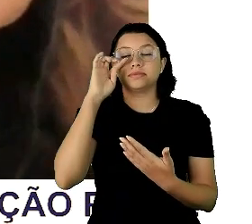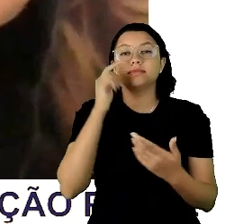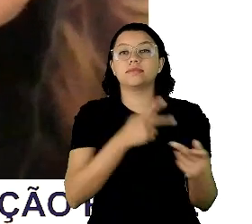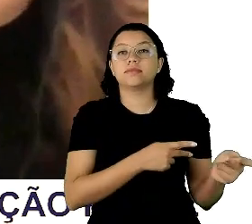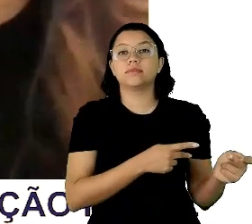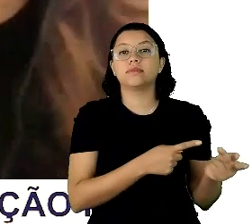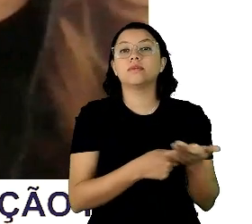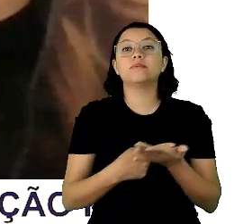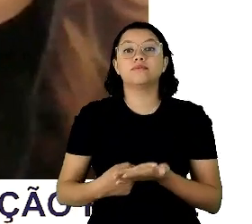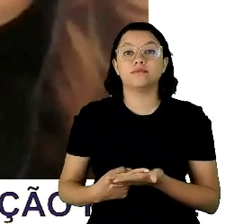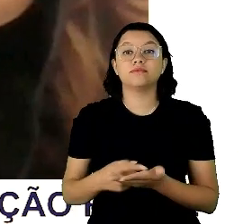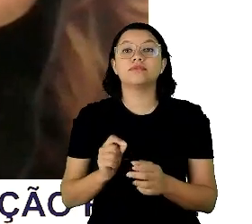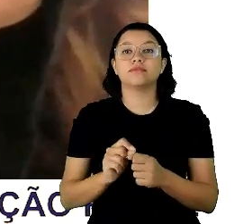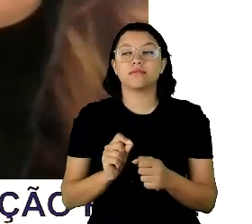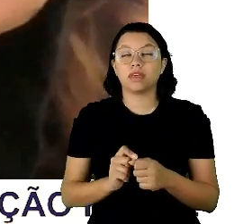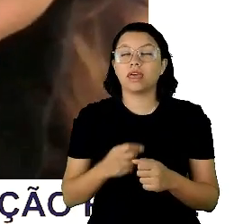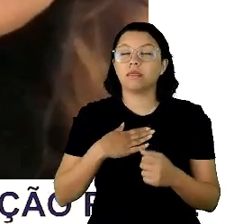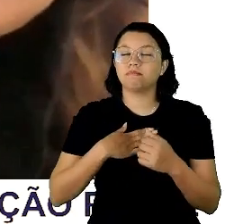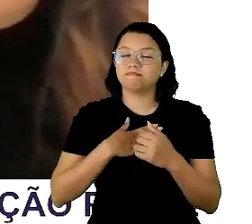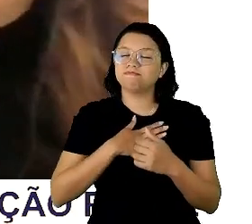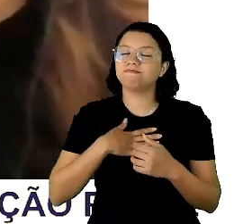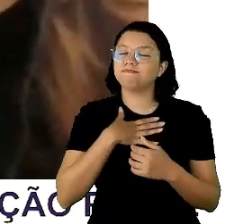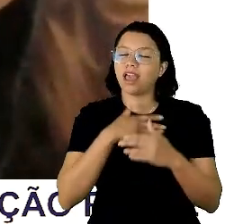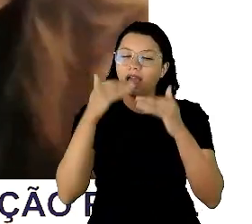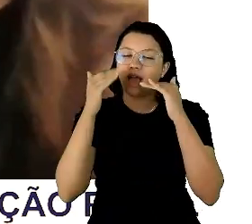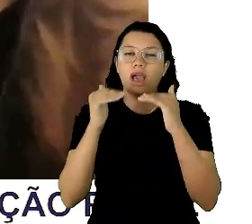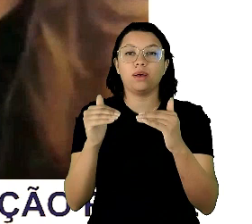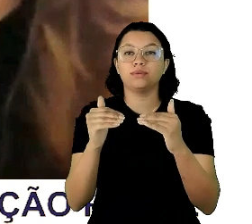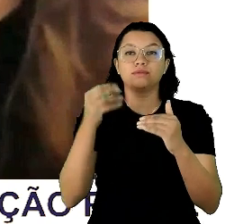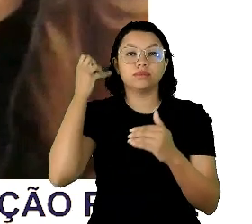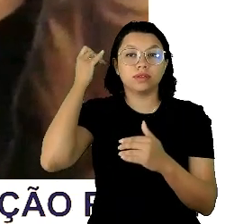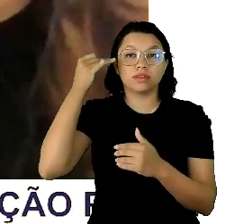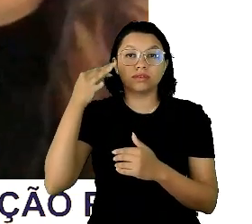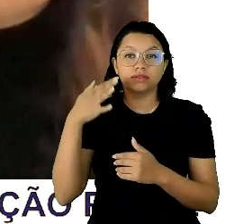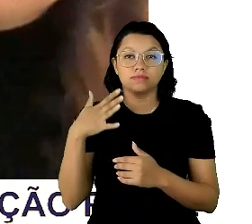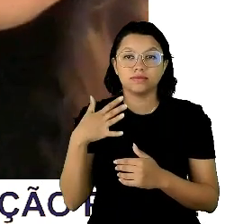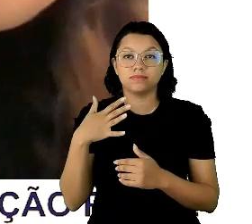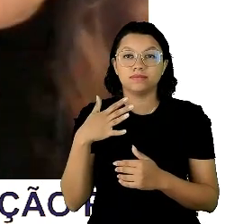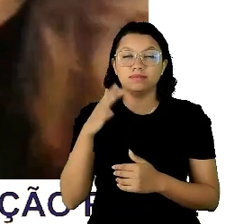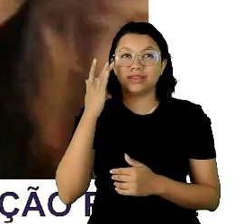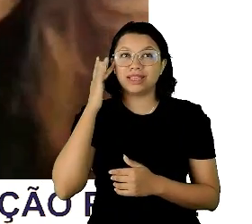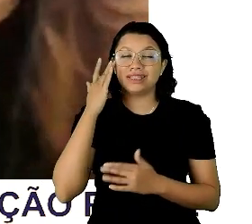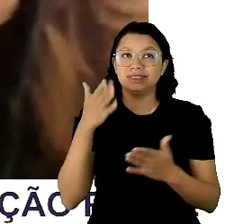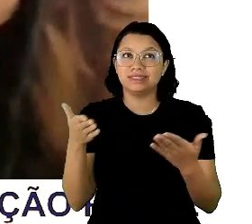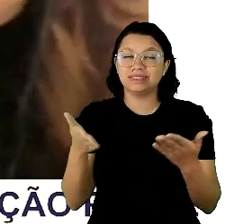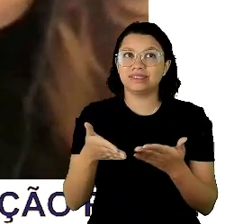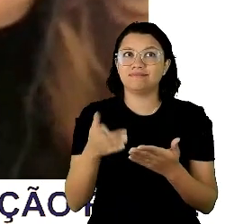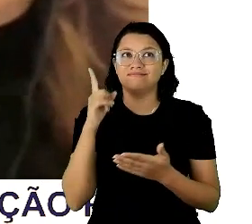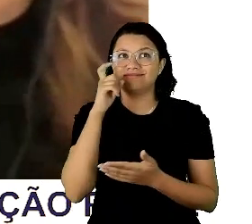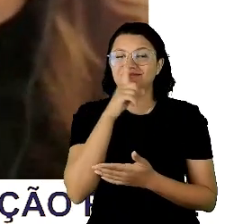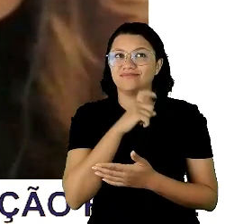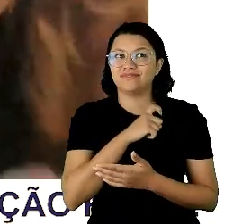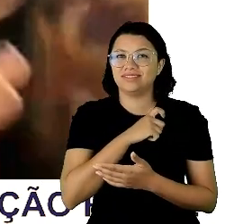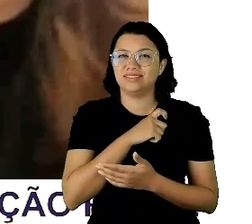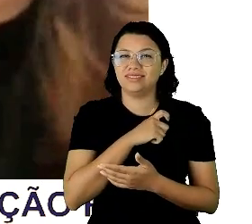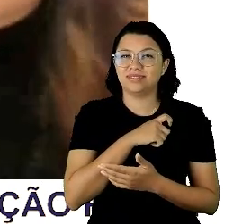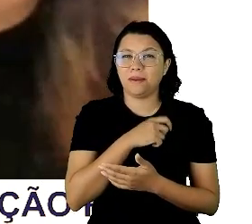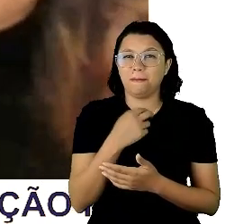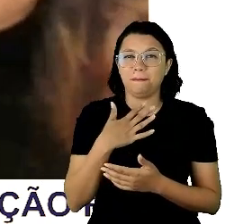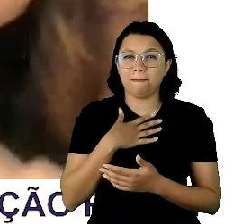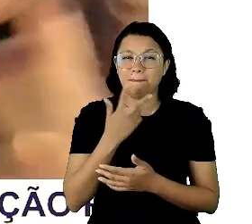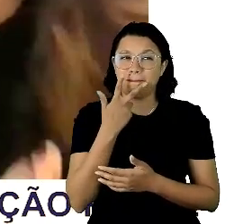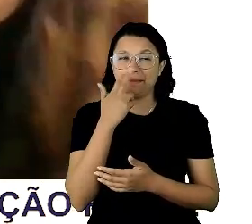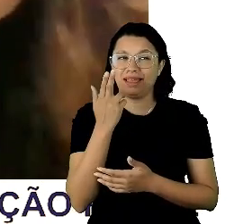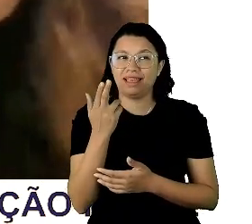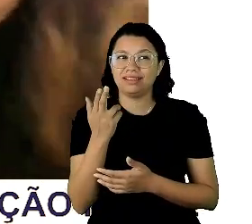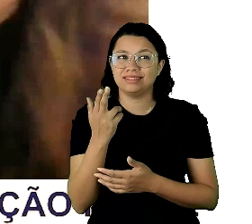muito honrada. Bom, eu vou me autodescrever, eu sempre acho essa parte difícil e eu sempre que faço, eu tenho a impressão que a minha autodescrição